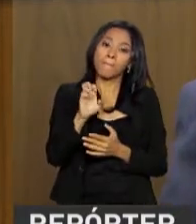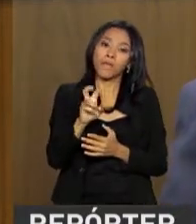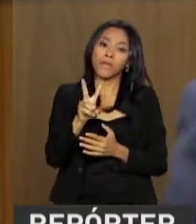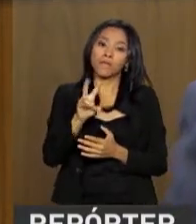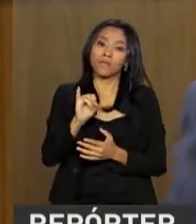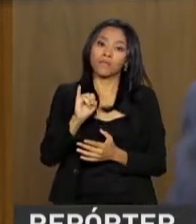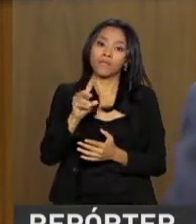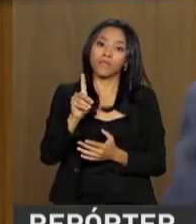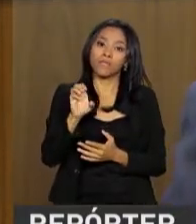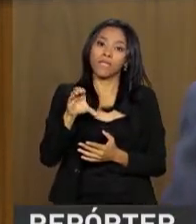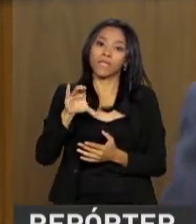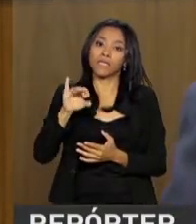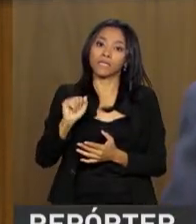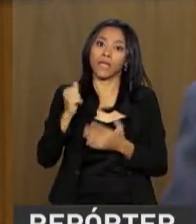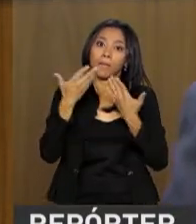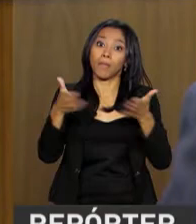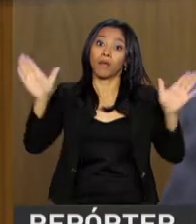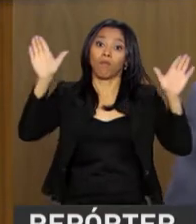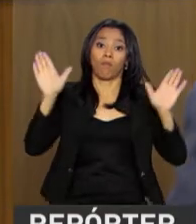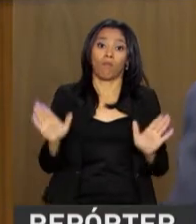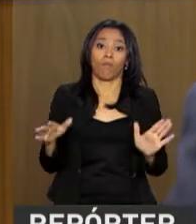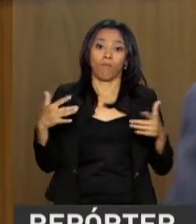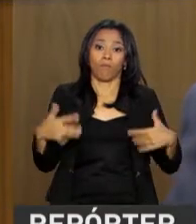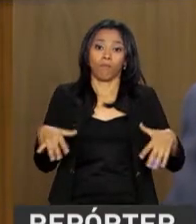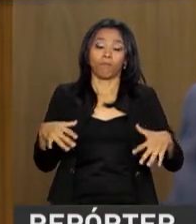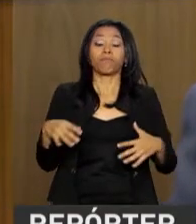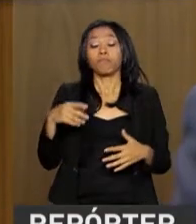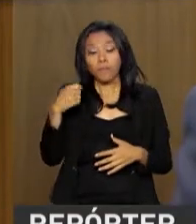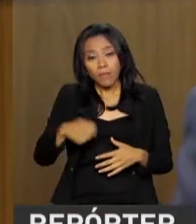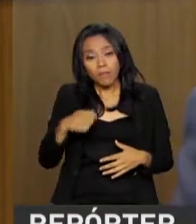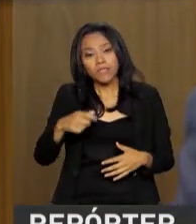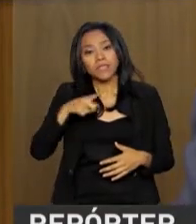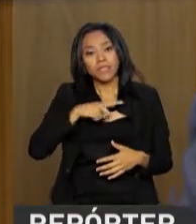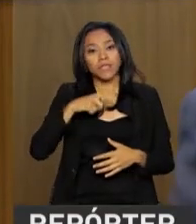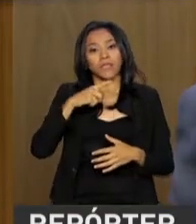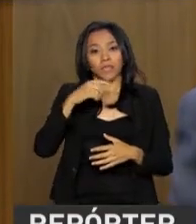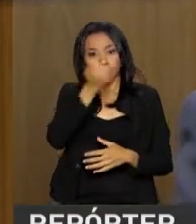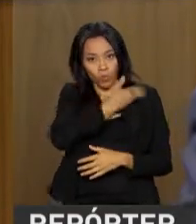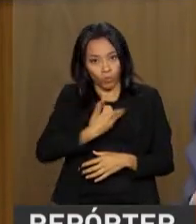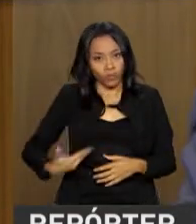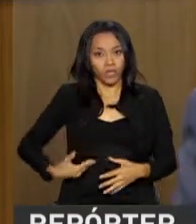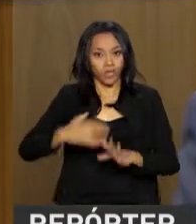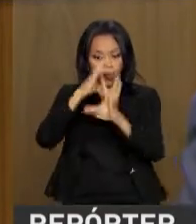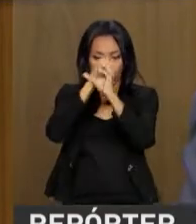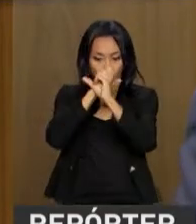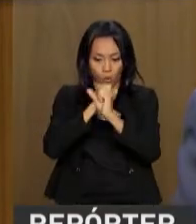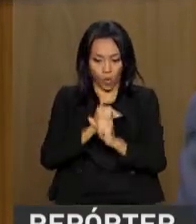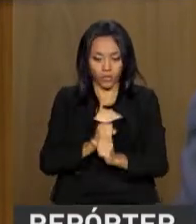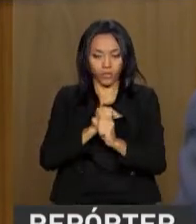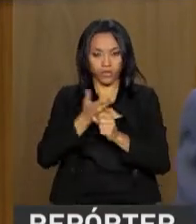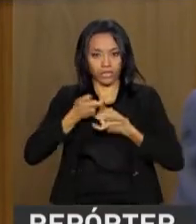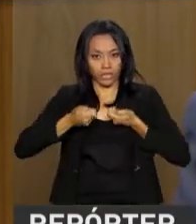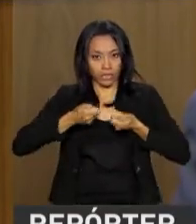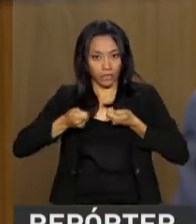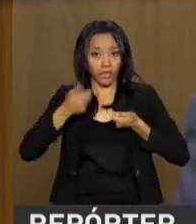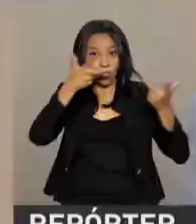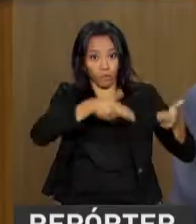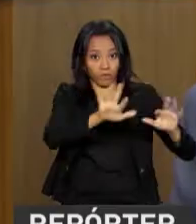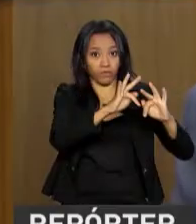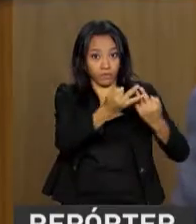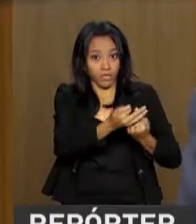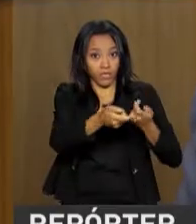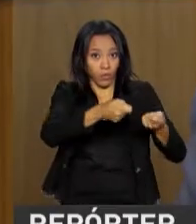pública do país como um todo então o brasil precisa ter contas públicas equilibradas assim como as famílias precisam ter contas públicas equilibradas